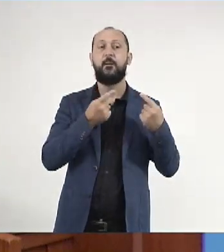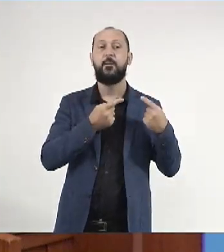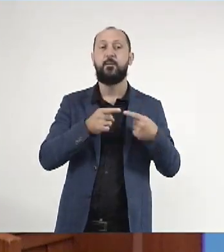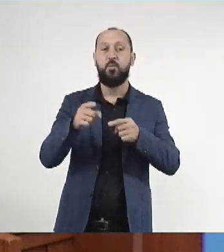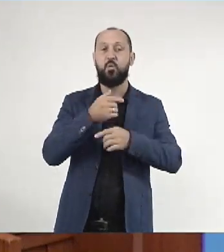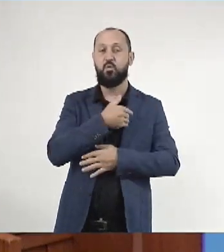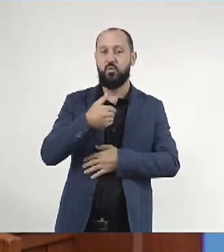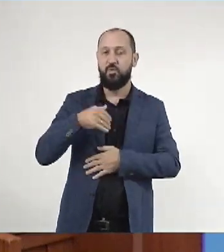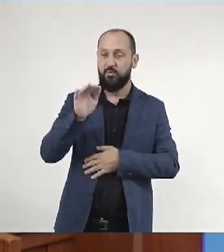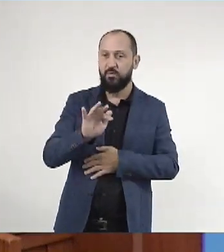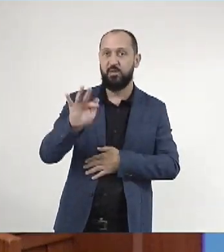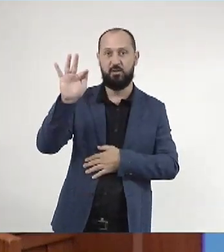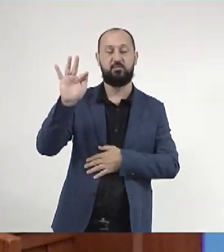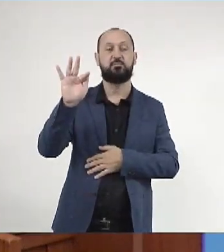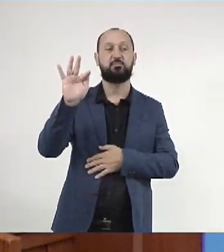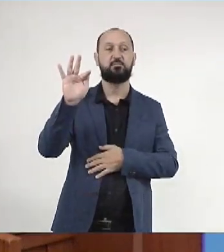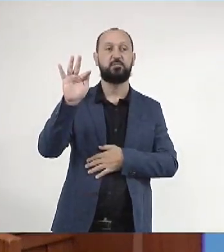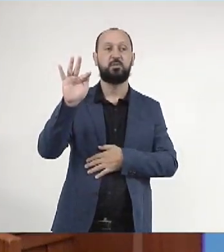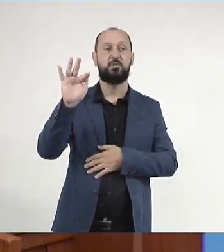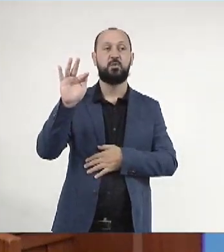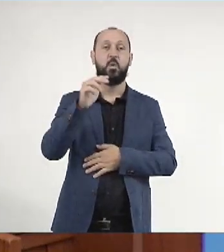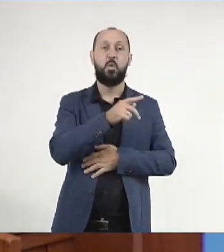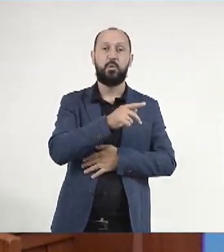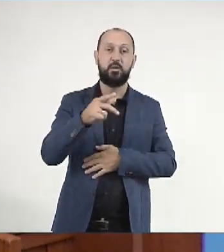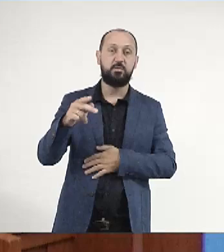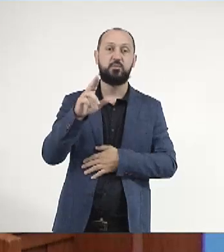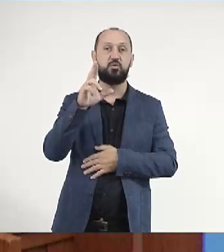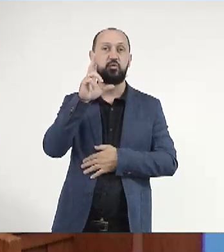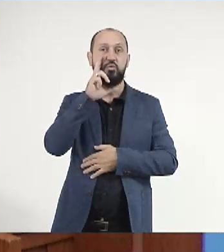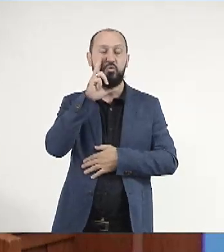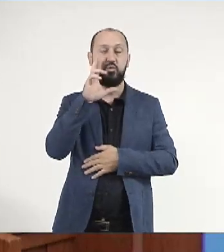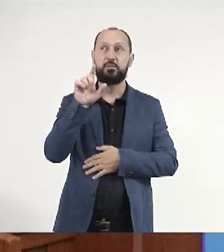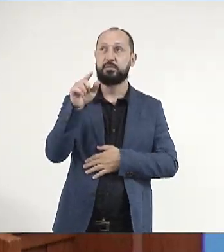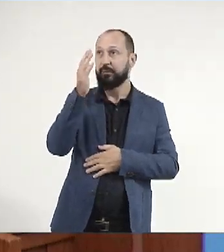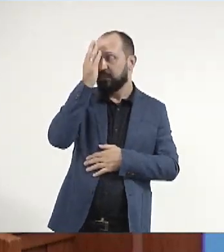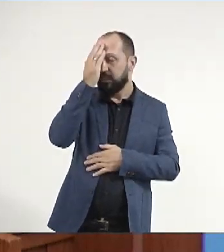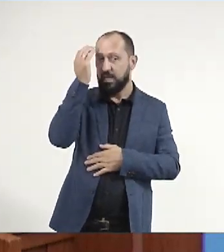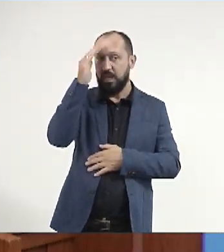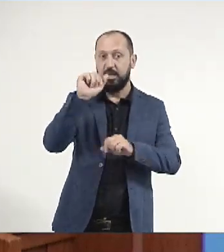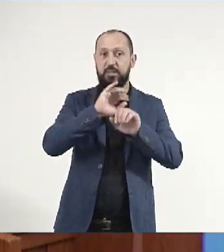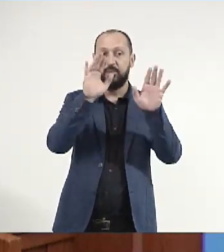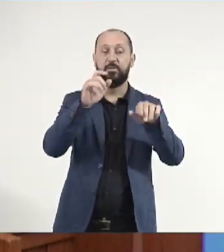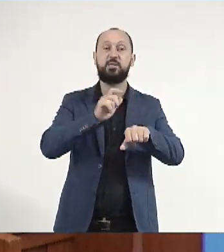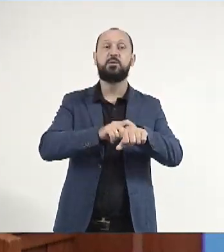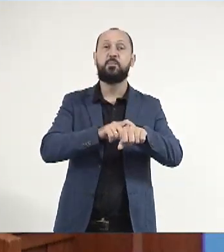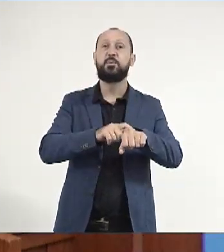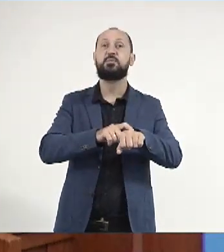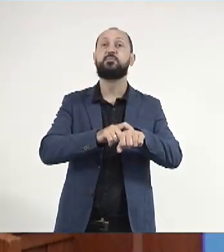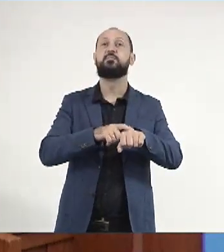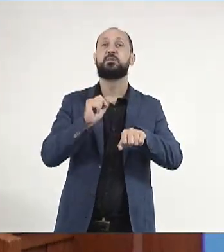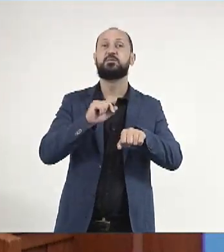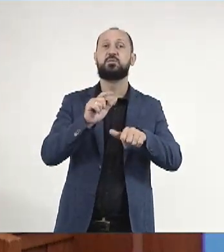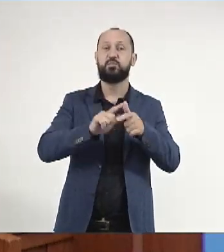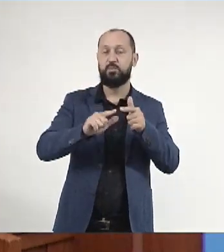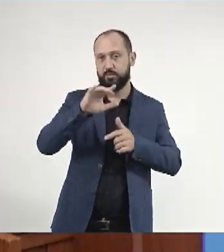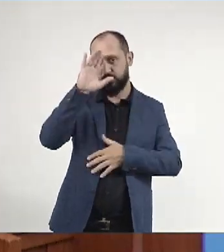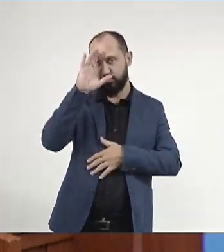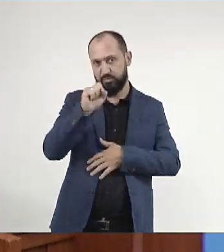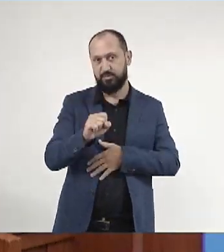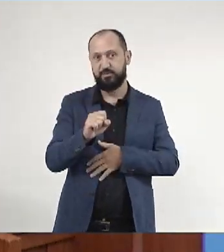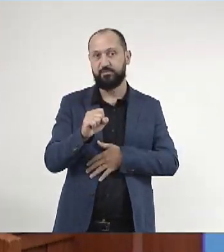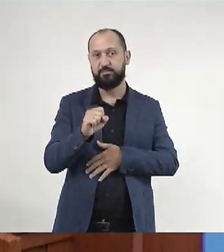provocar o governo federal, o presidente Lula, sensibilizá-lo para que essa situação seja